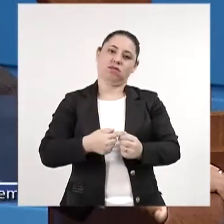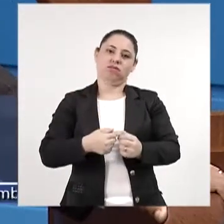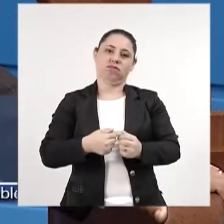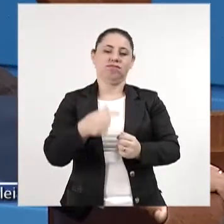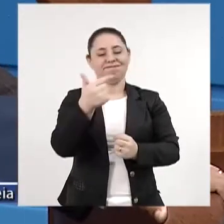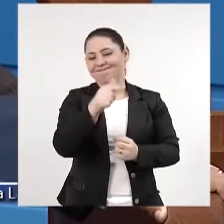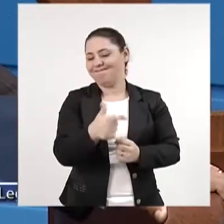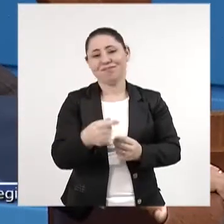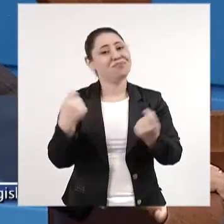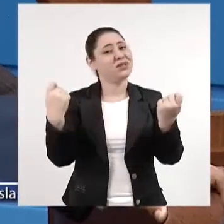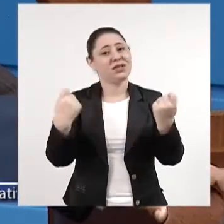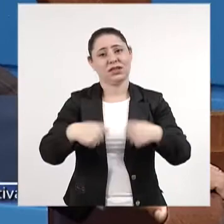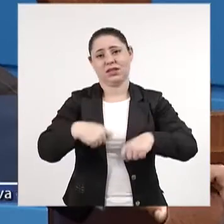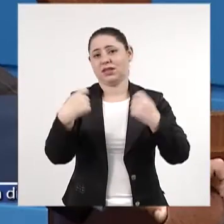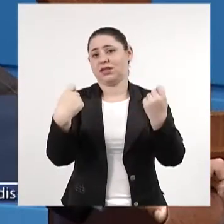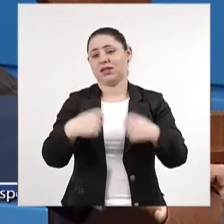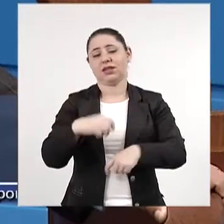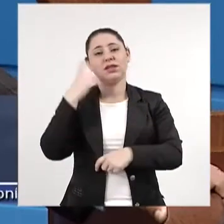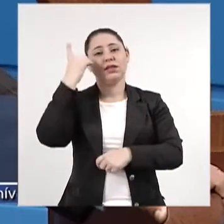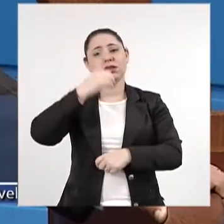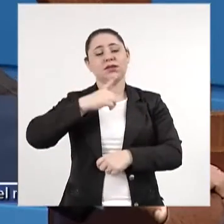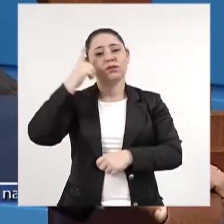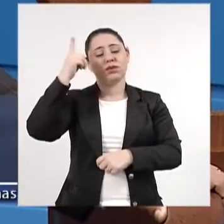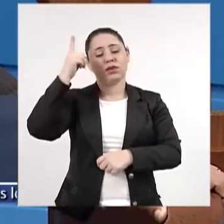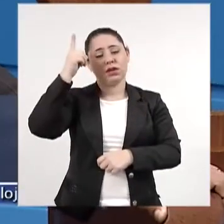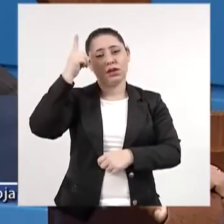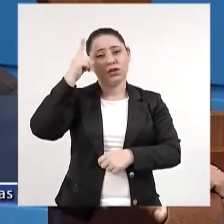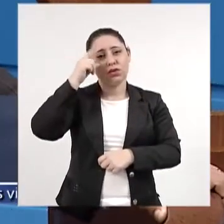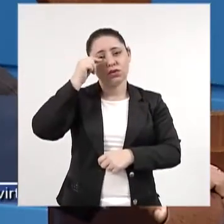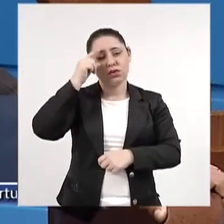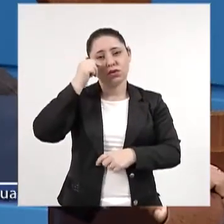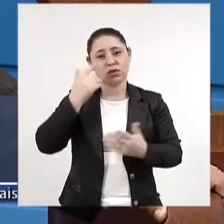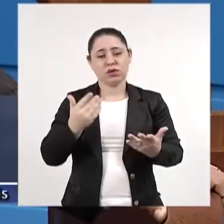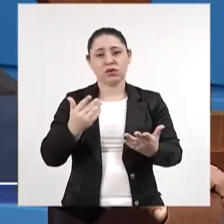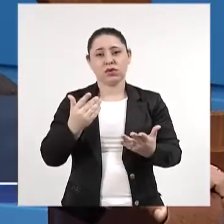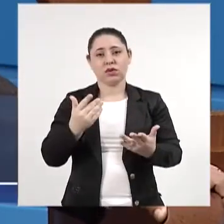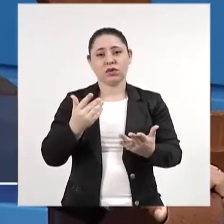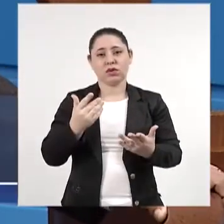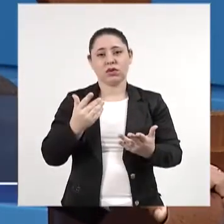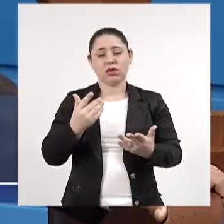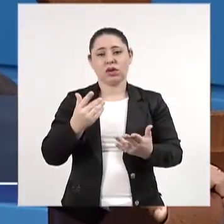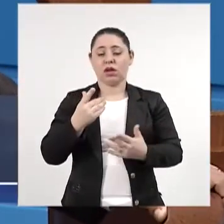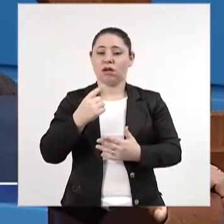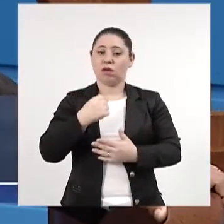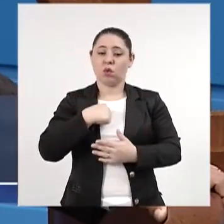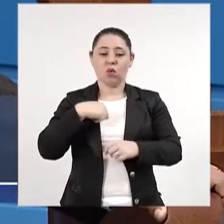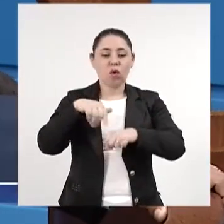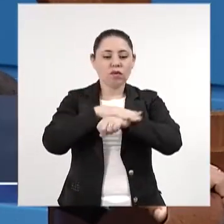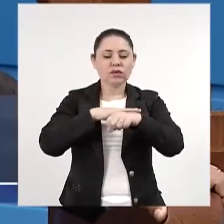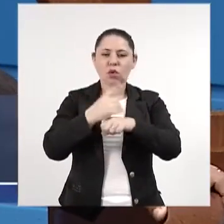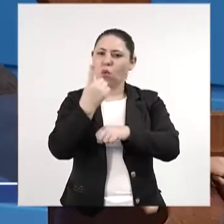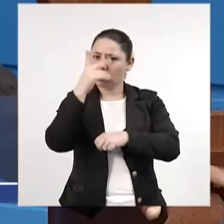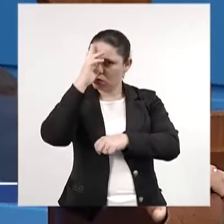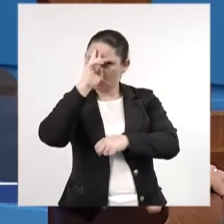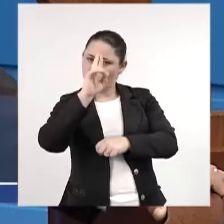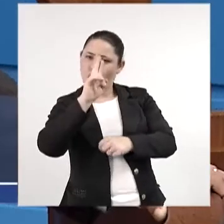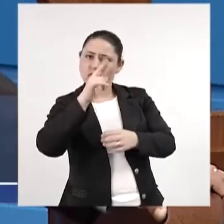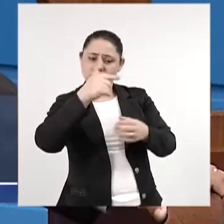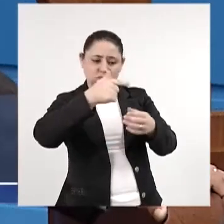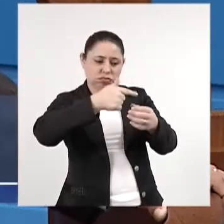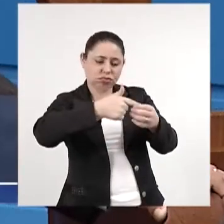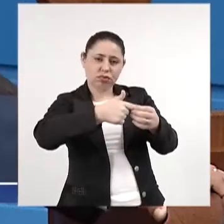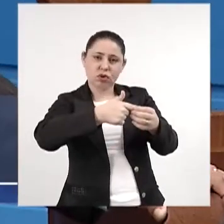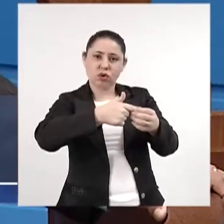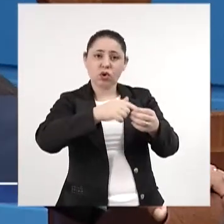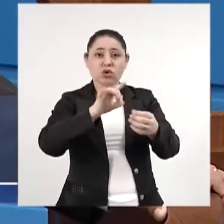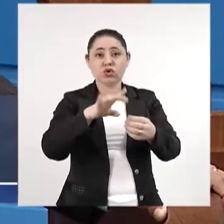teria necessidade, deputado Gerson Claro. Eu conversei com um único dono de posto, único, que falou para mim o seguinte: olha,